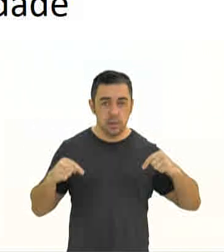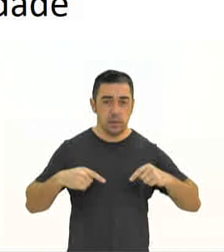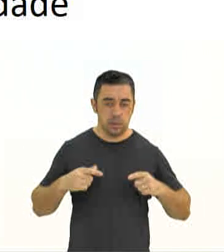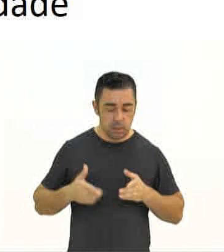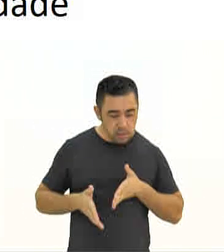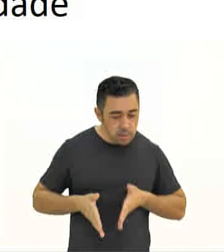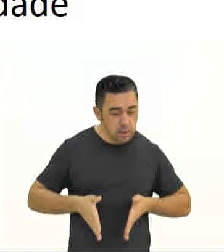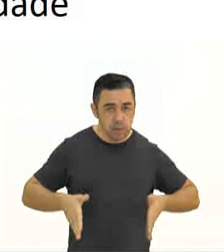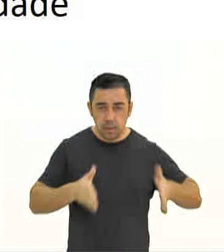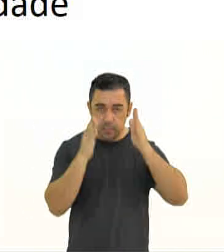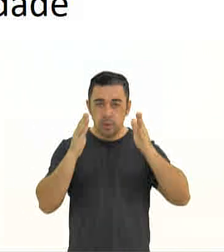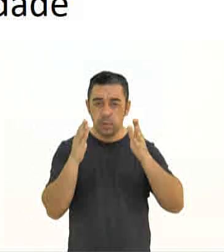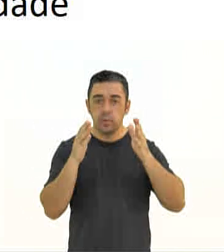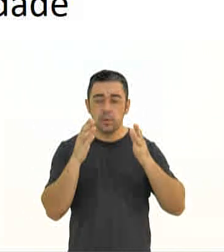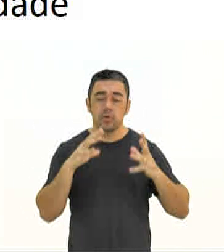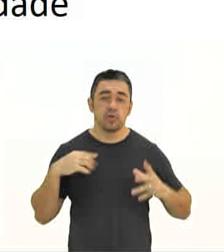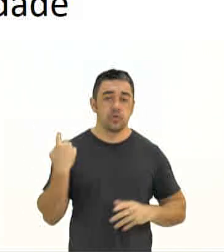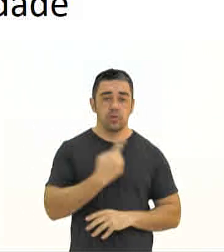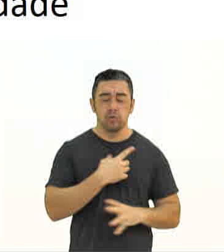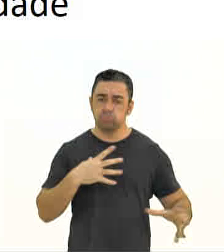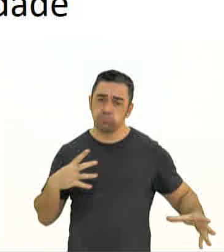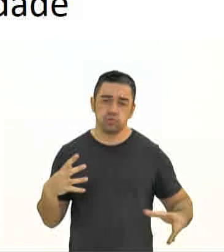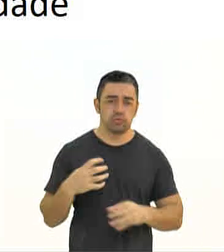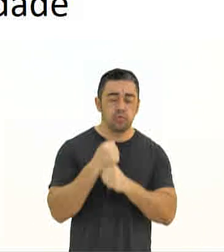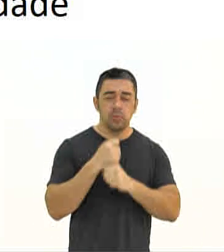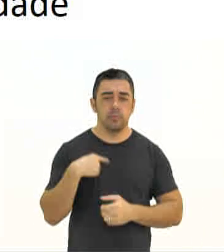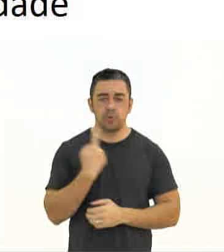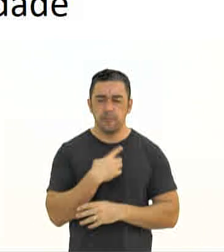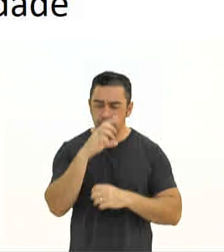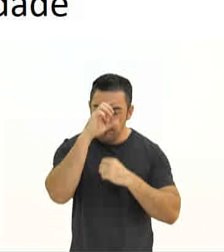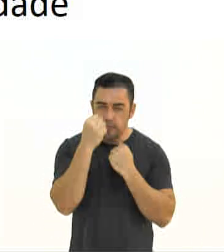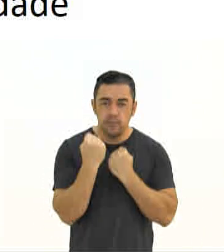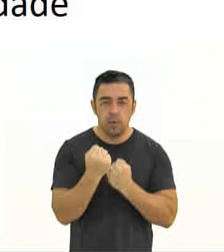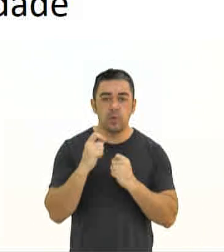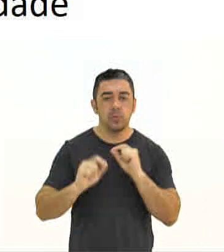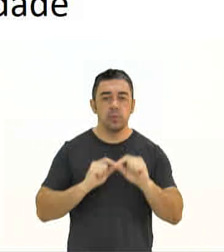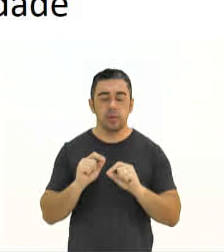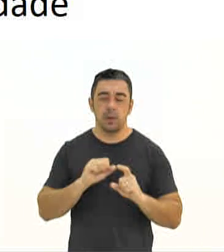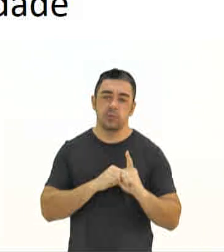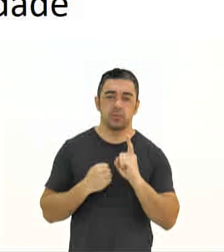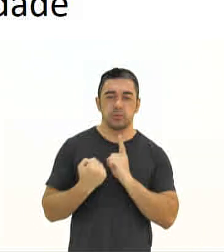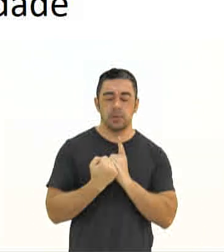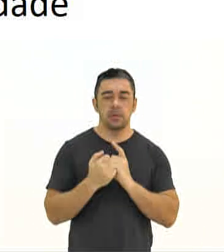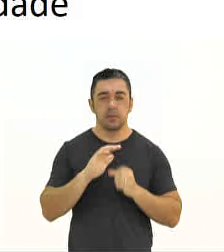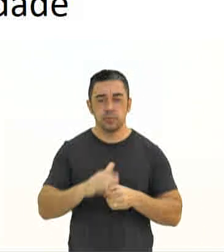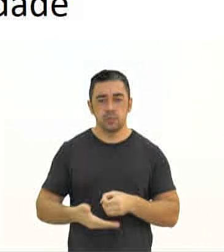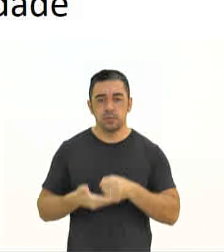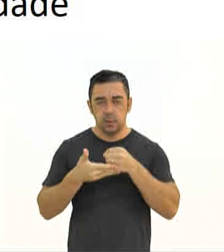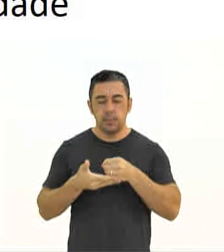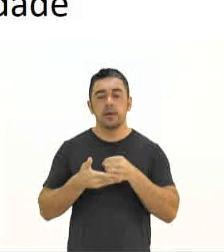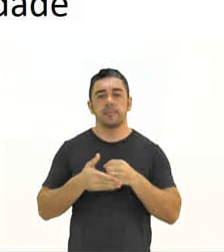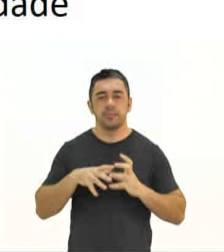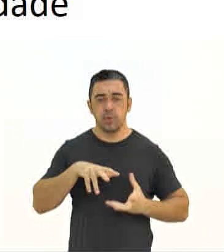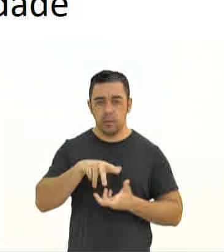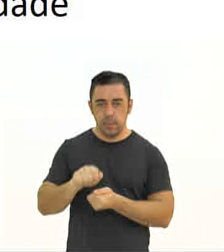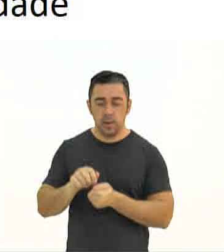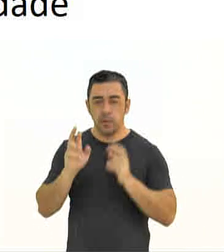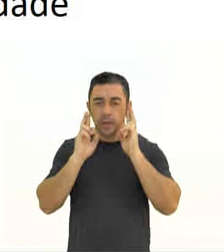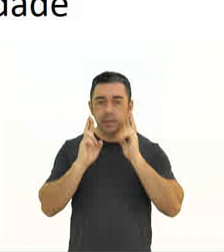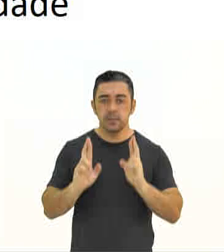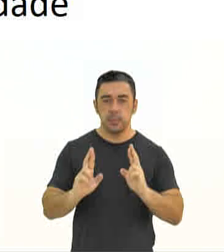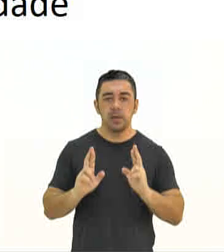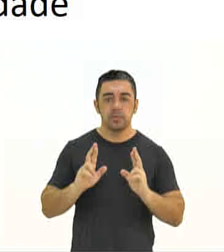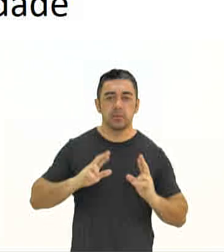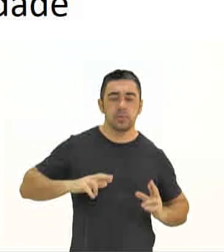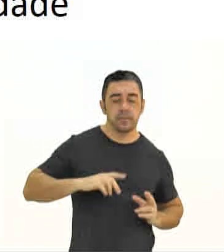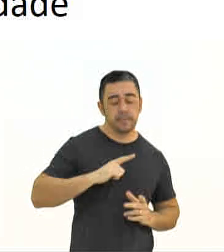comum. Devemos somar forças para gerar uma sociedade sustentável, global, baseada no respeito pela natureza,